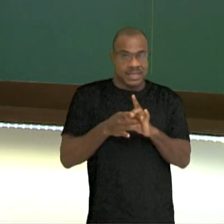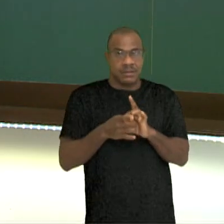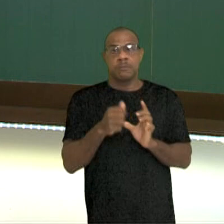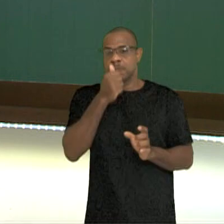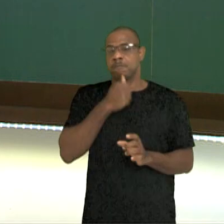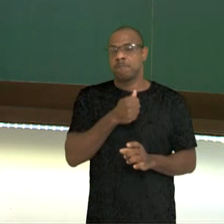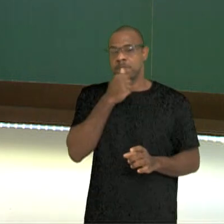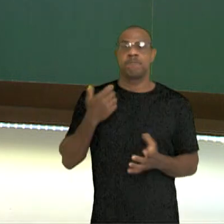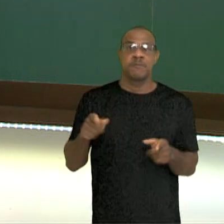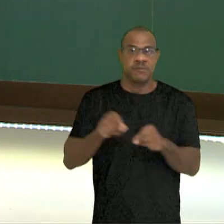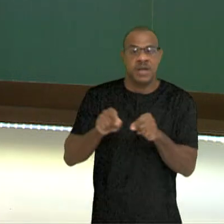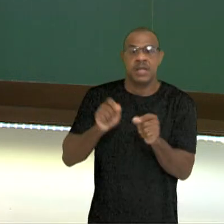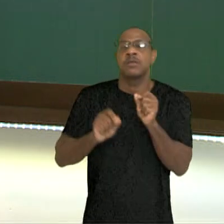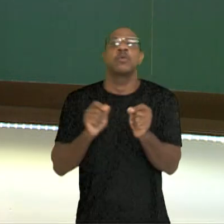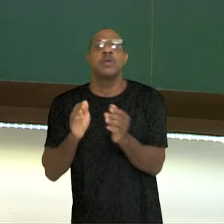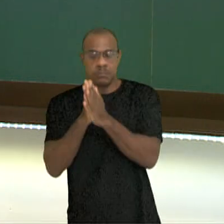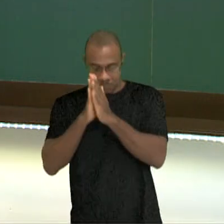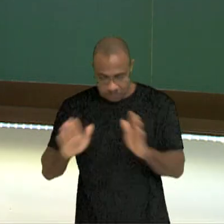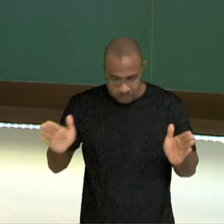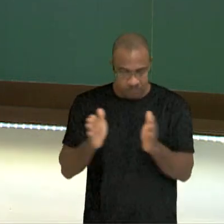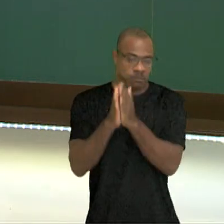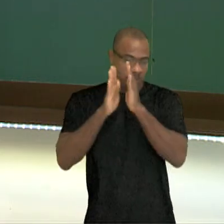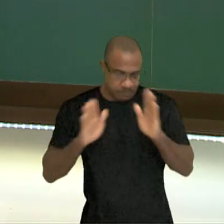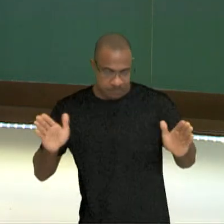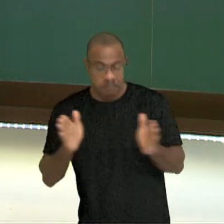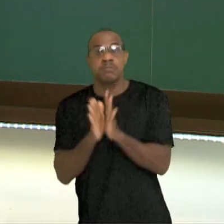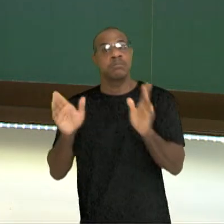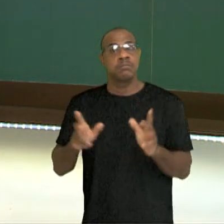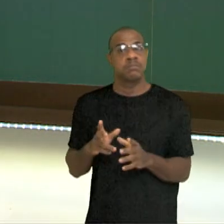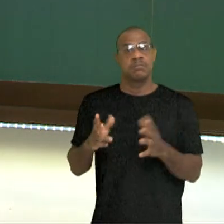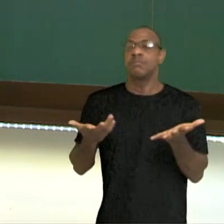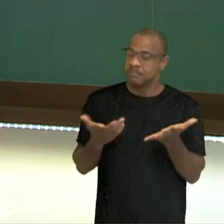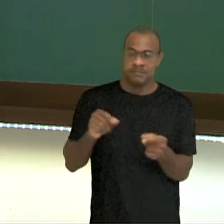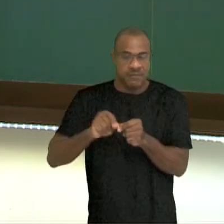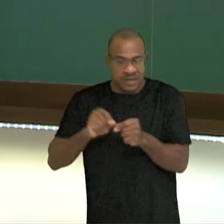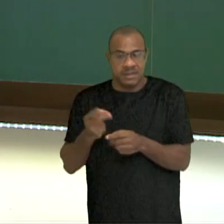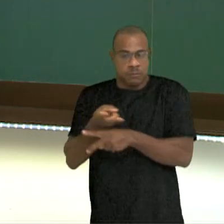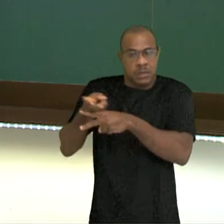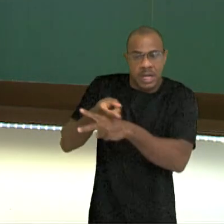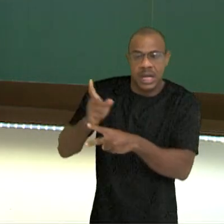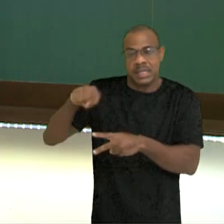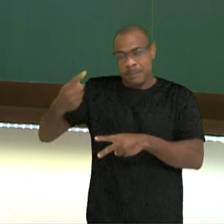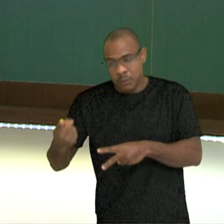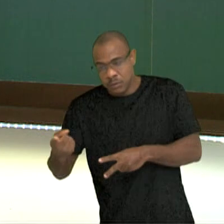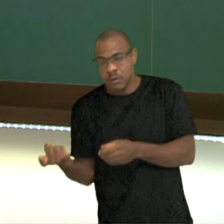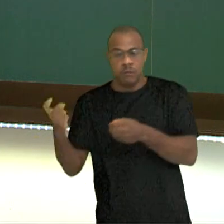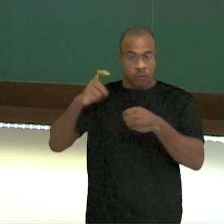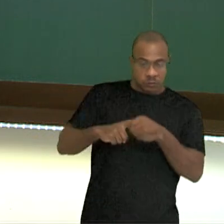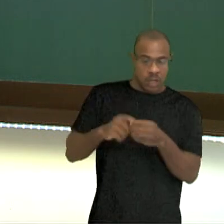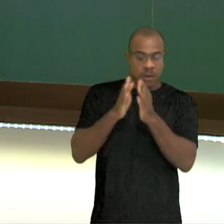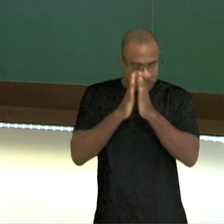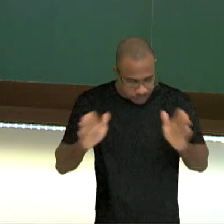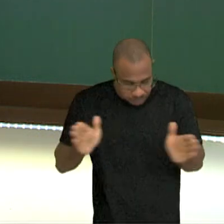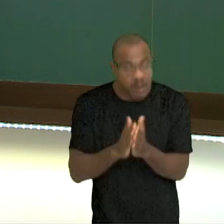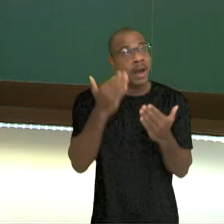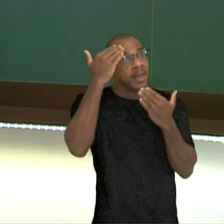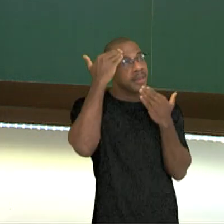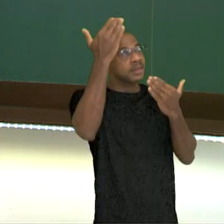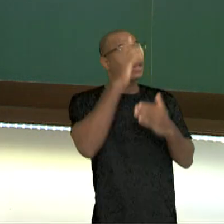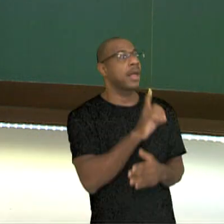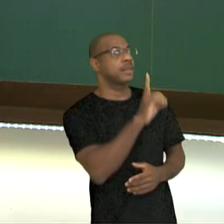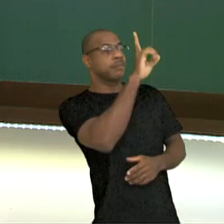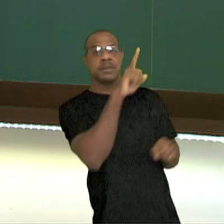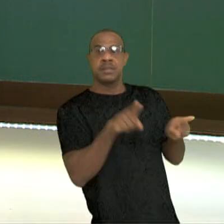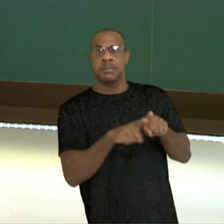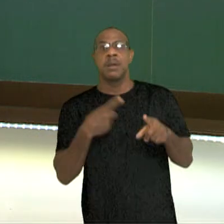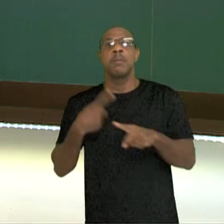fazia rituais para caça, depois da caça, rituais de agradecimentos a deuses